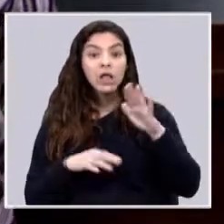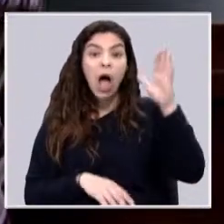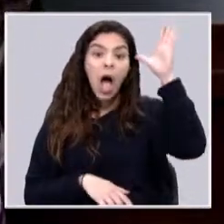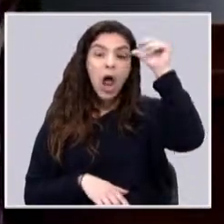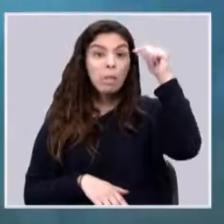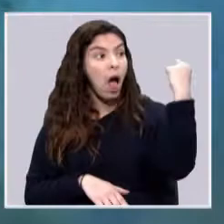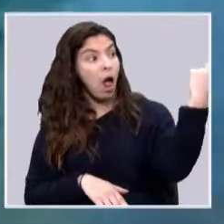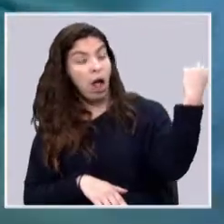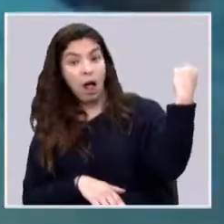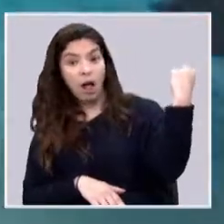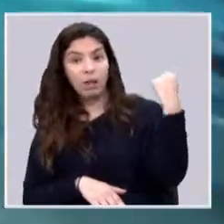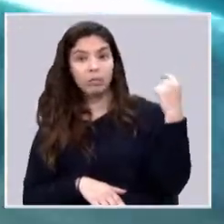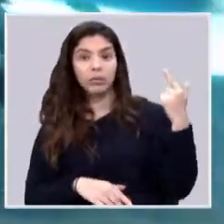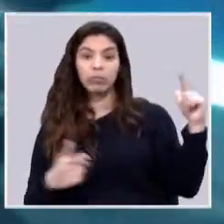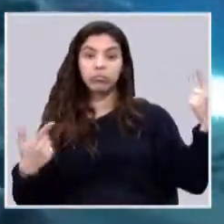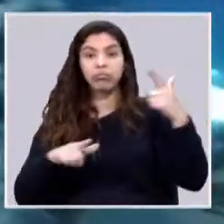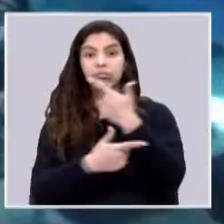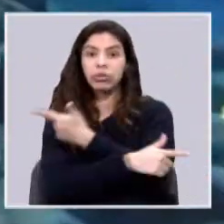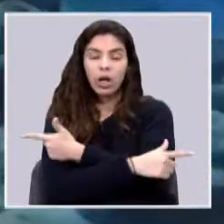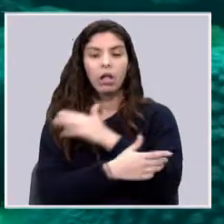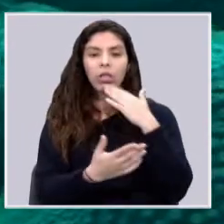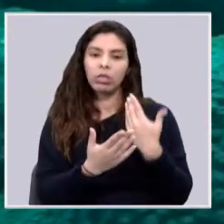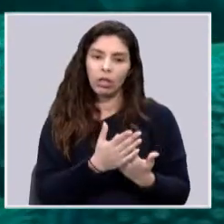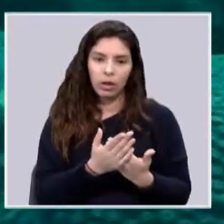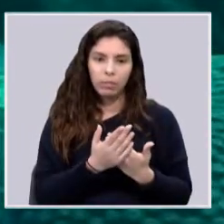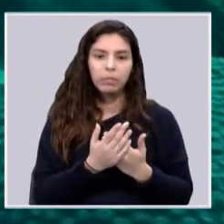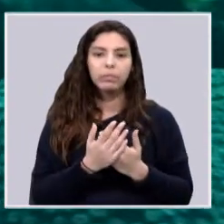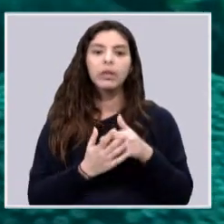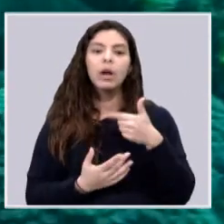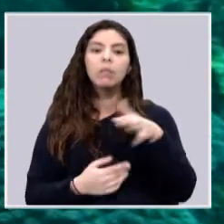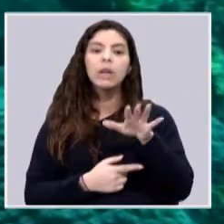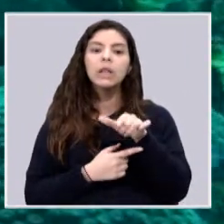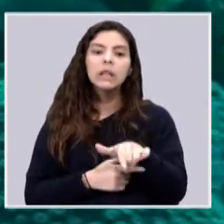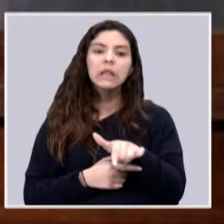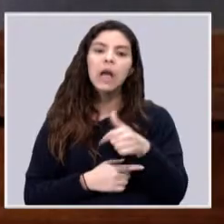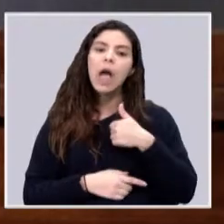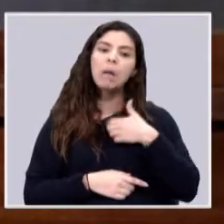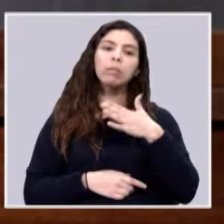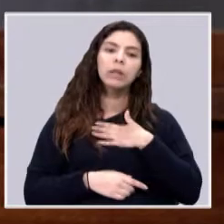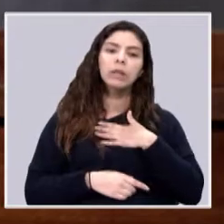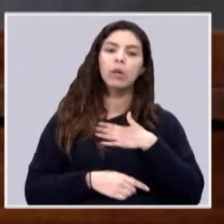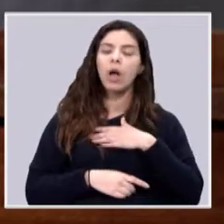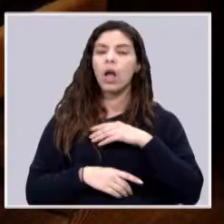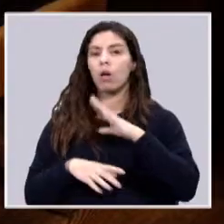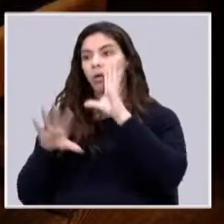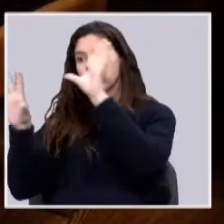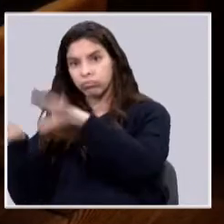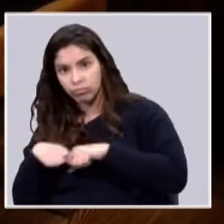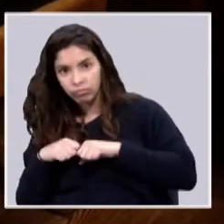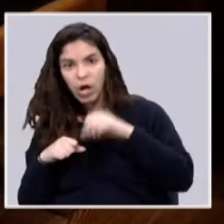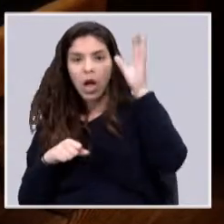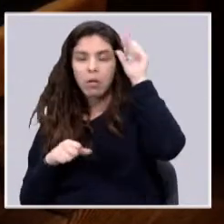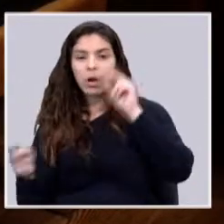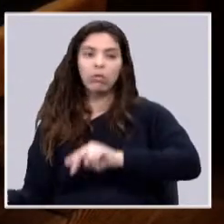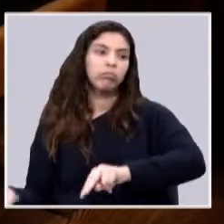com bicharada viva por trás, cativou-me. Mas a Flying Sharks, para que se perceba, então uma empresa de captura e transporte de